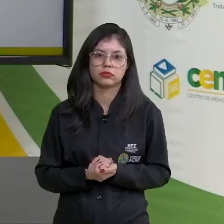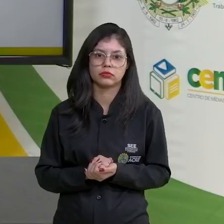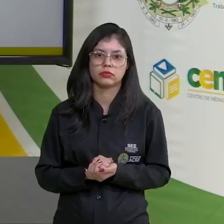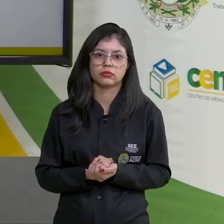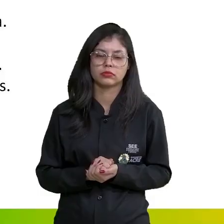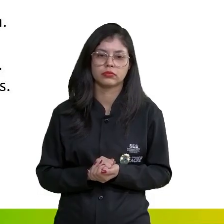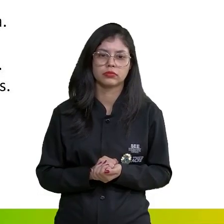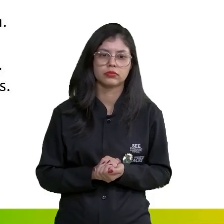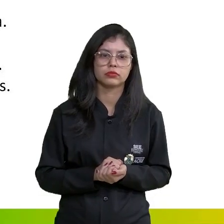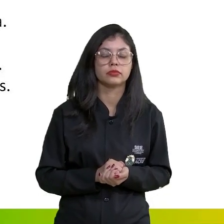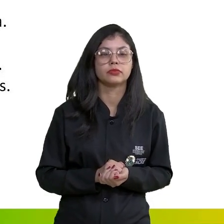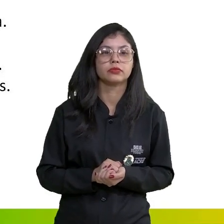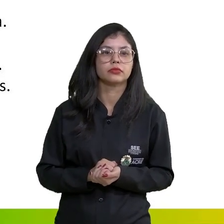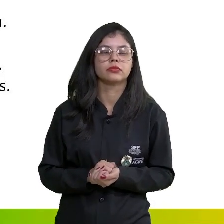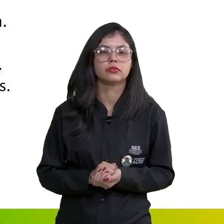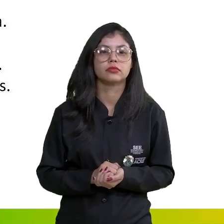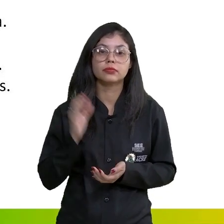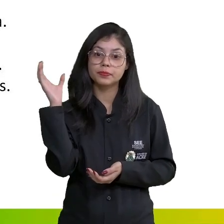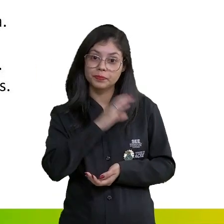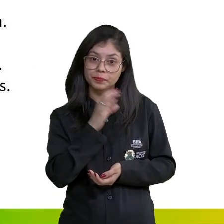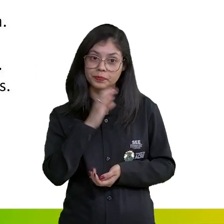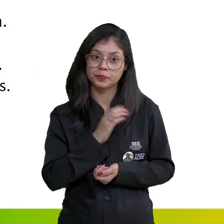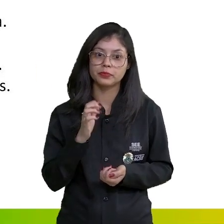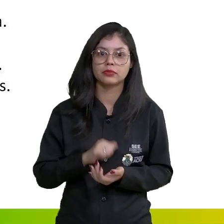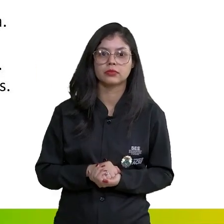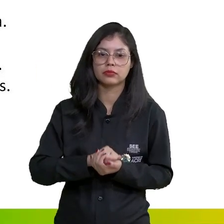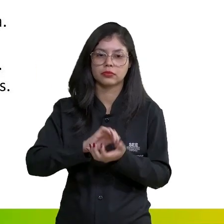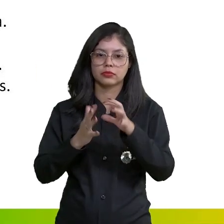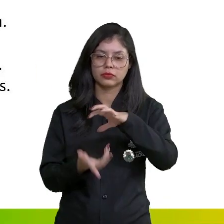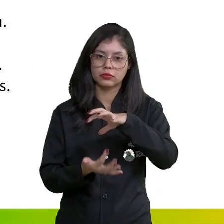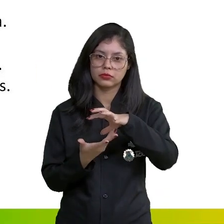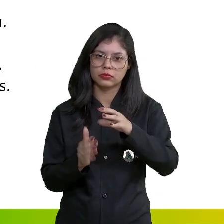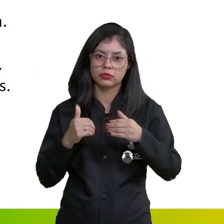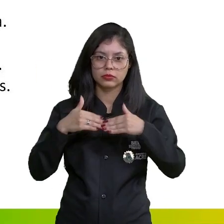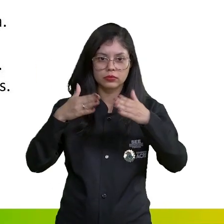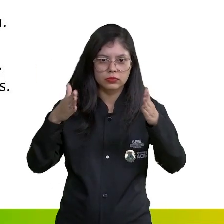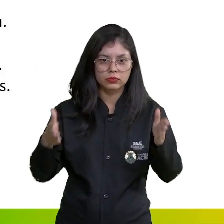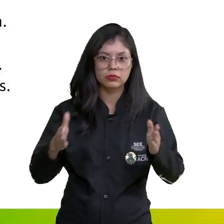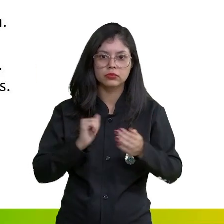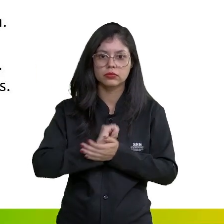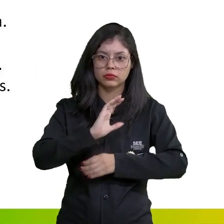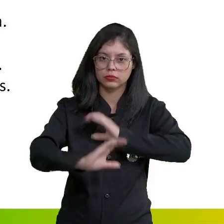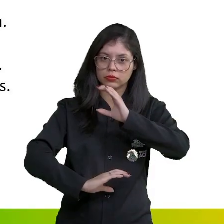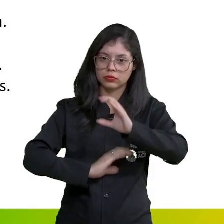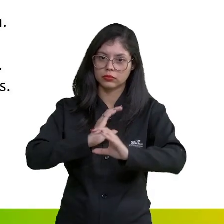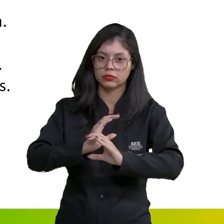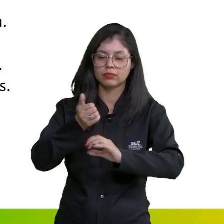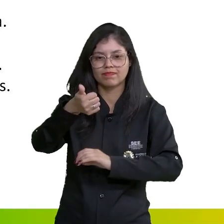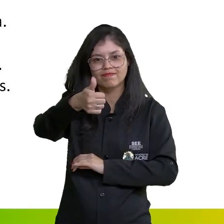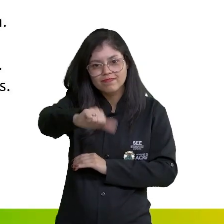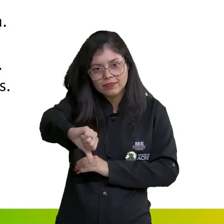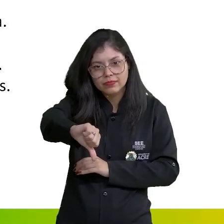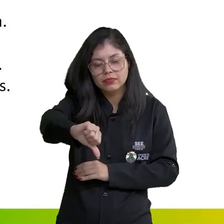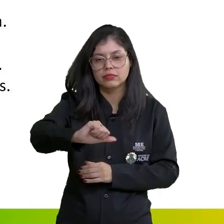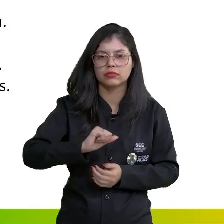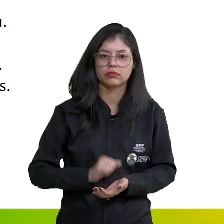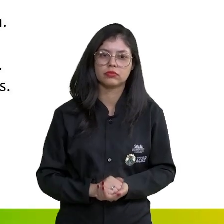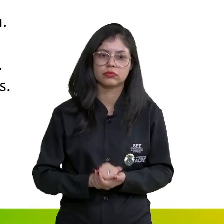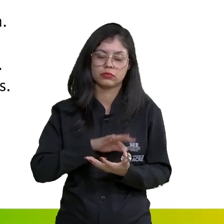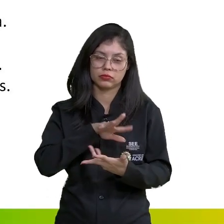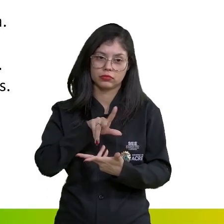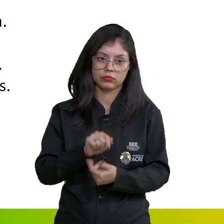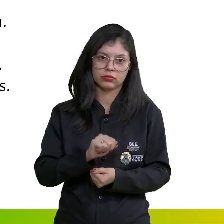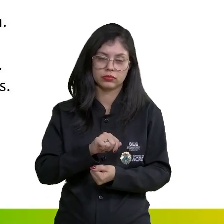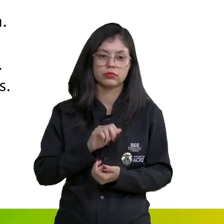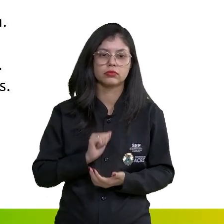para a questão 3, olha só. A aceleração do fenômeno do efeito estufa abre portas para um ciclo de eventos